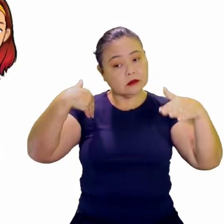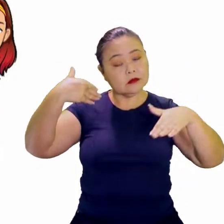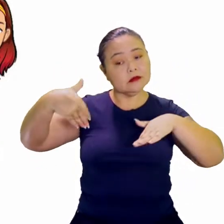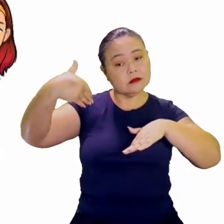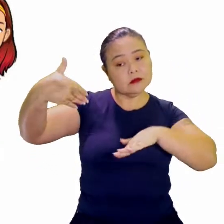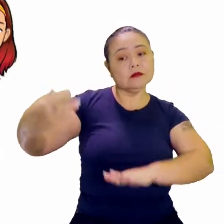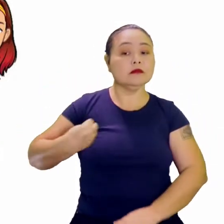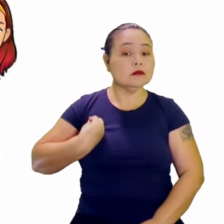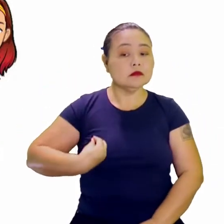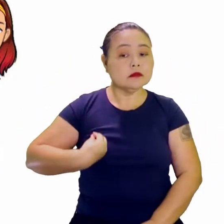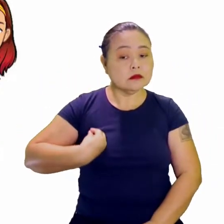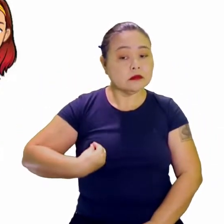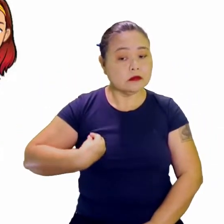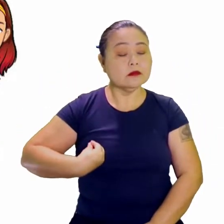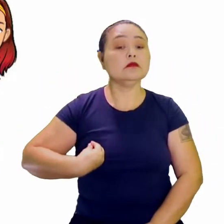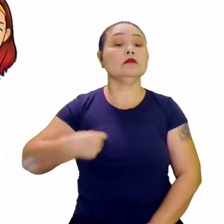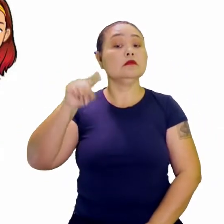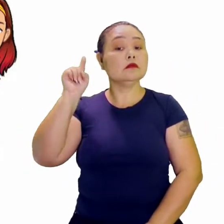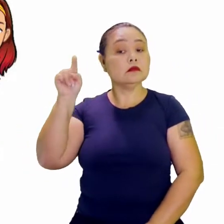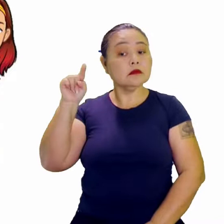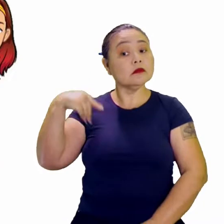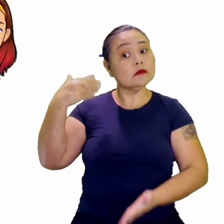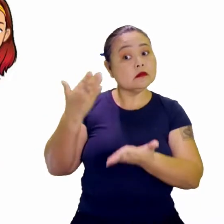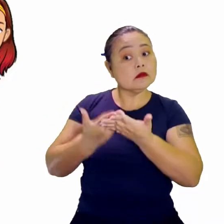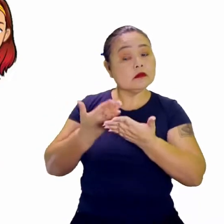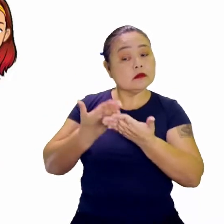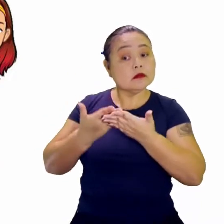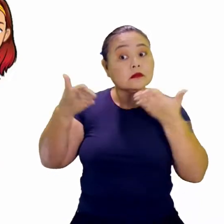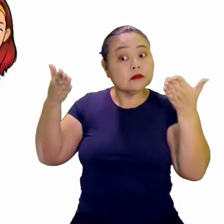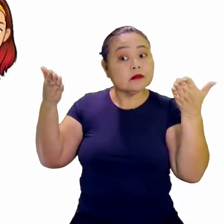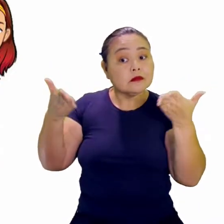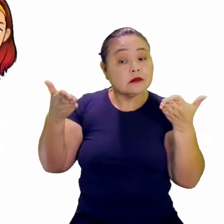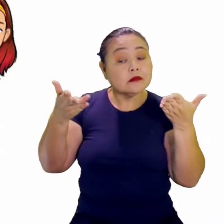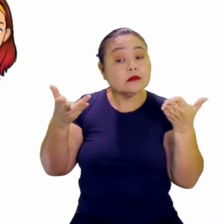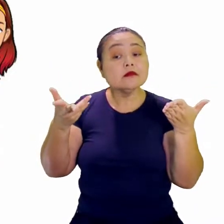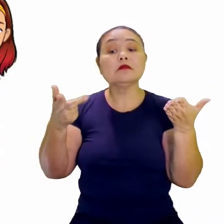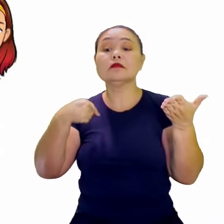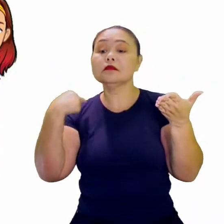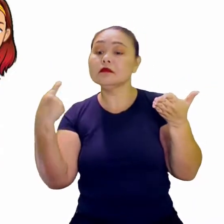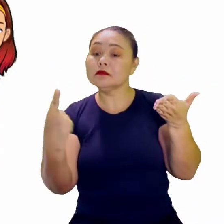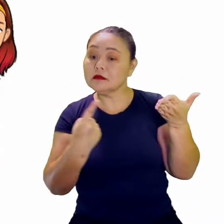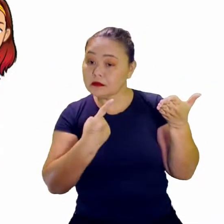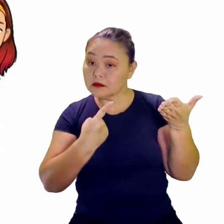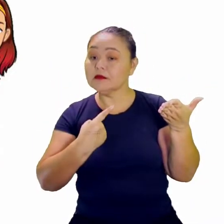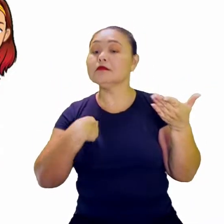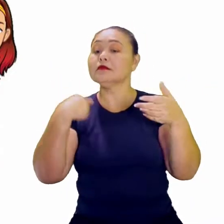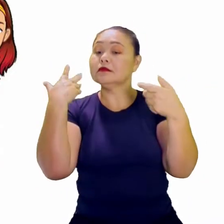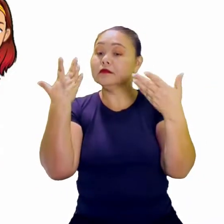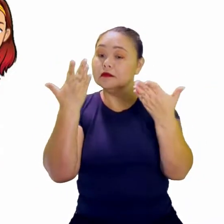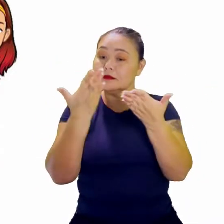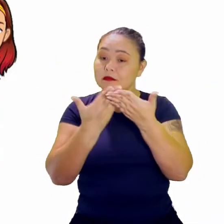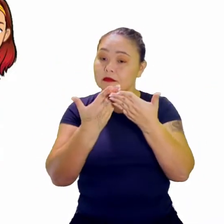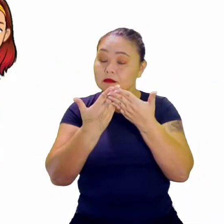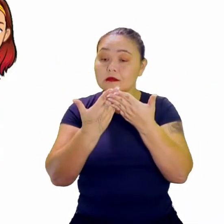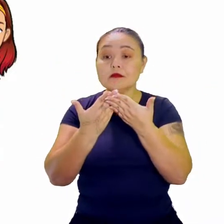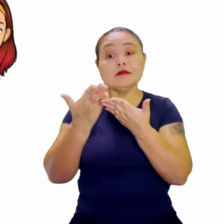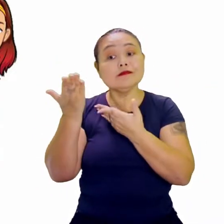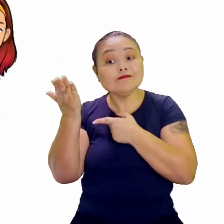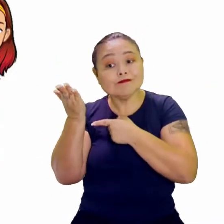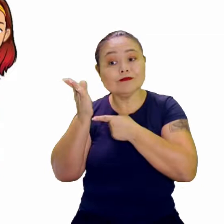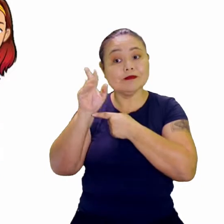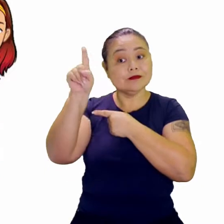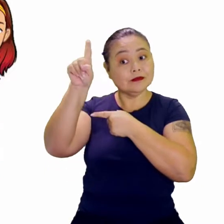da vida. Então aqui na aula de hoje, o que nós vamos estudar vai nos ajudar nesse objetivo